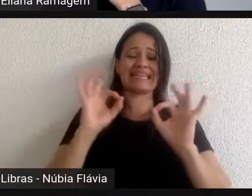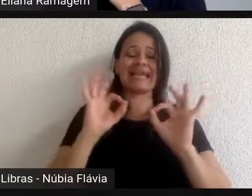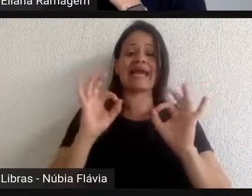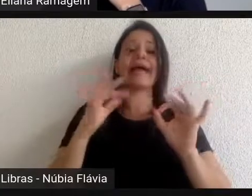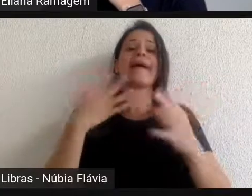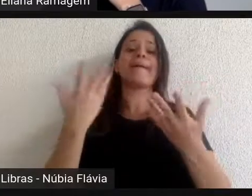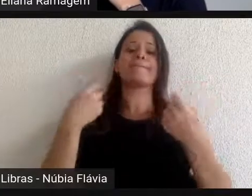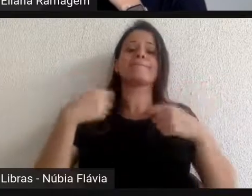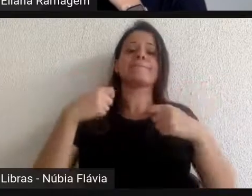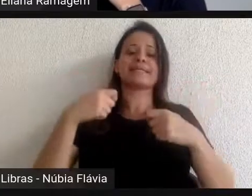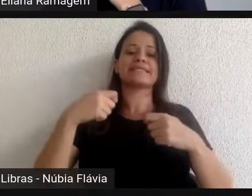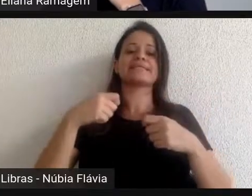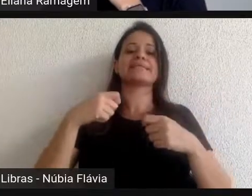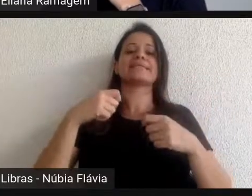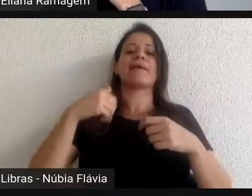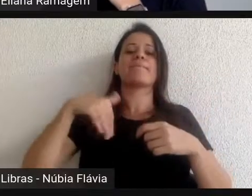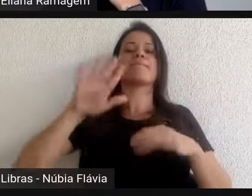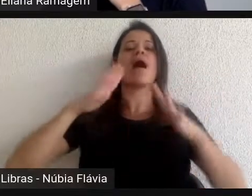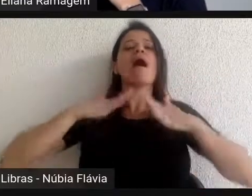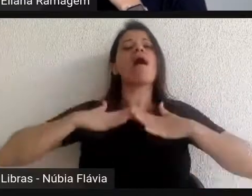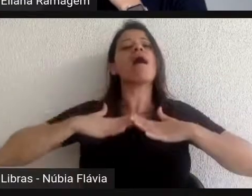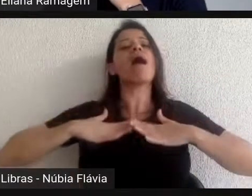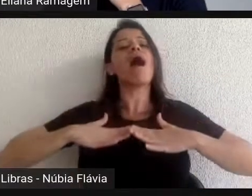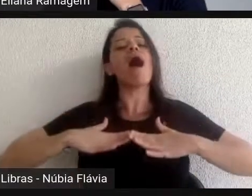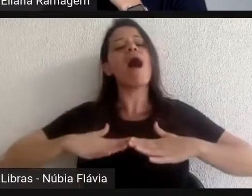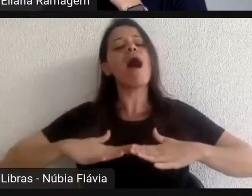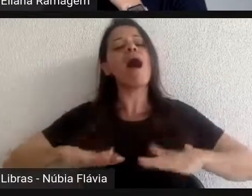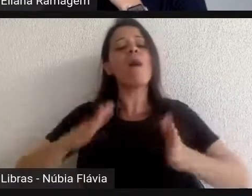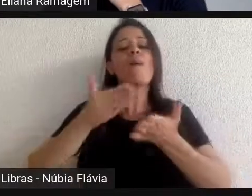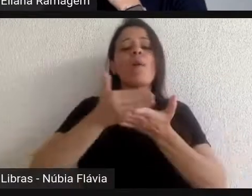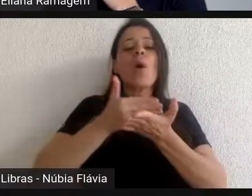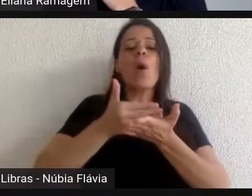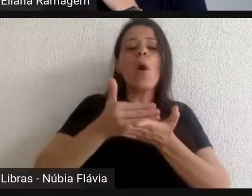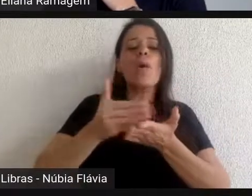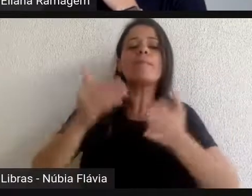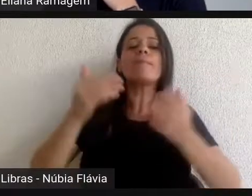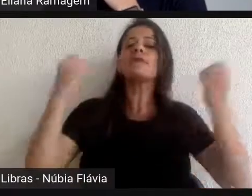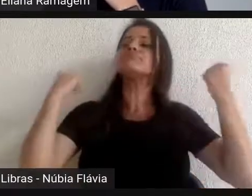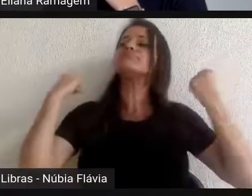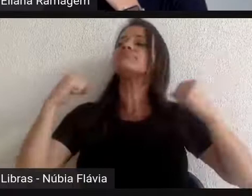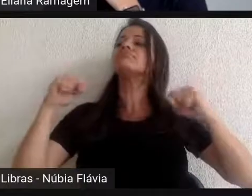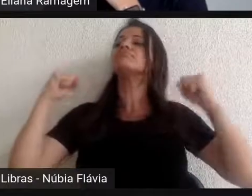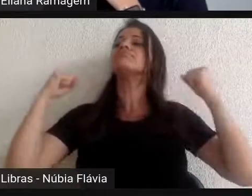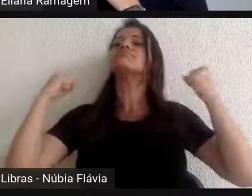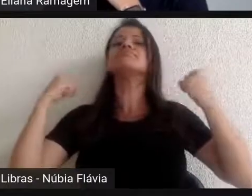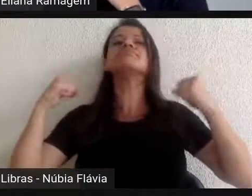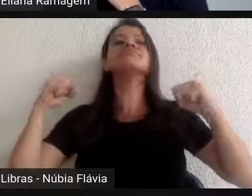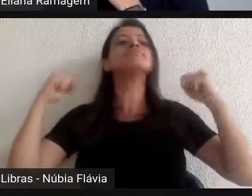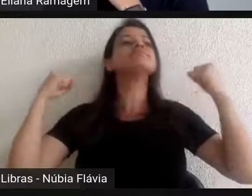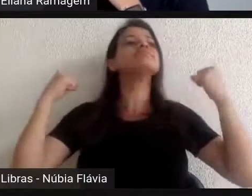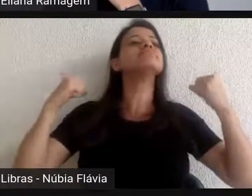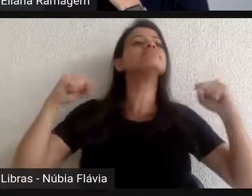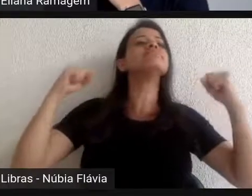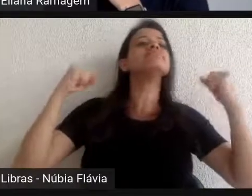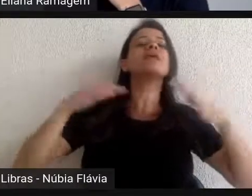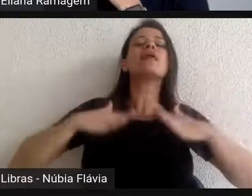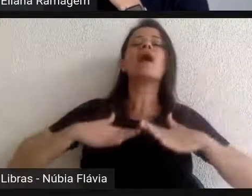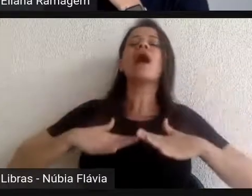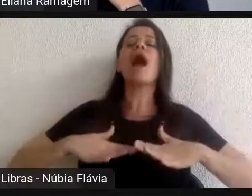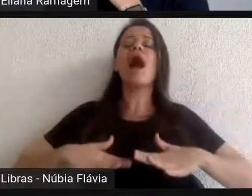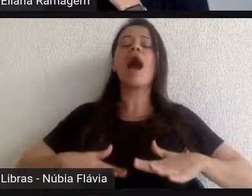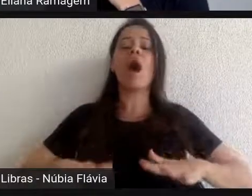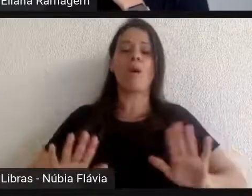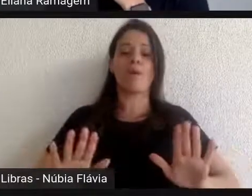é lógico que o trabalho tem que ser com mais calma, partindo de uma condição mais inicial, mais